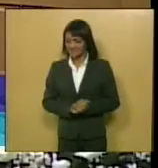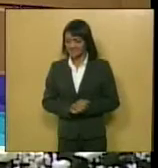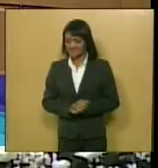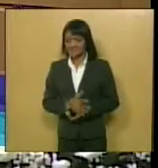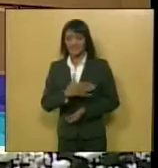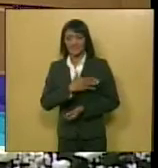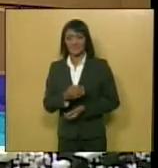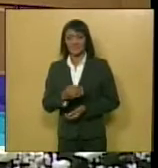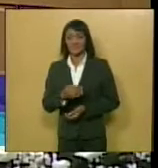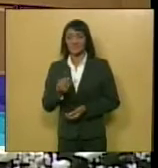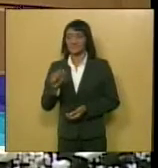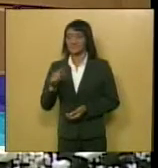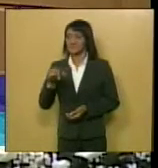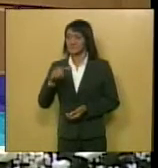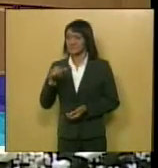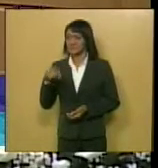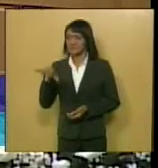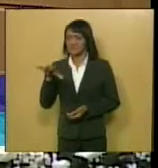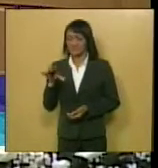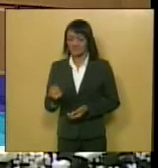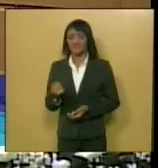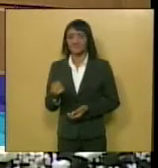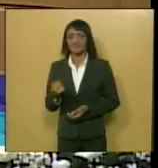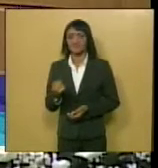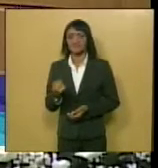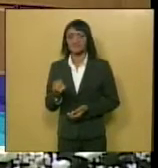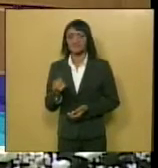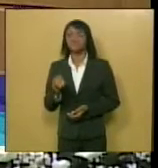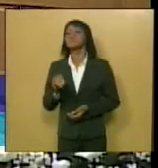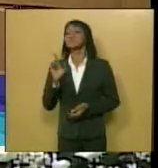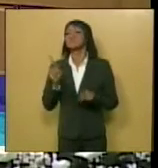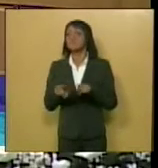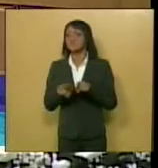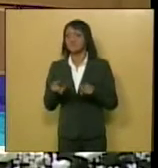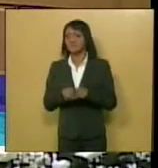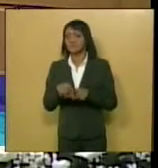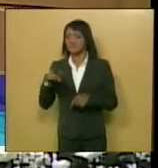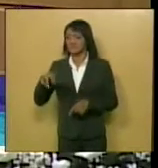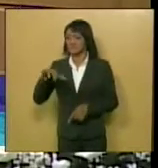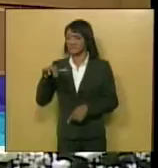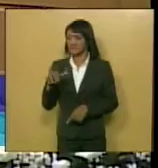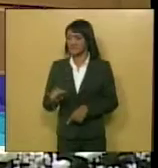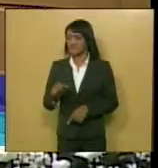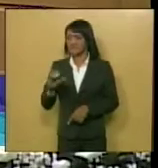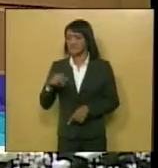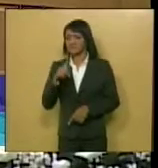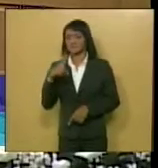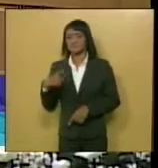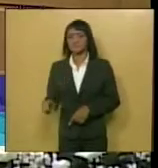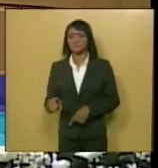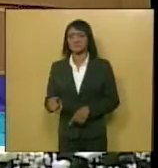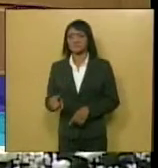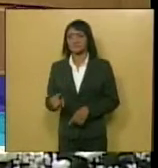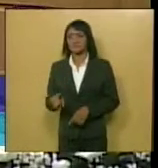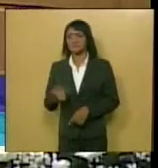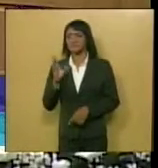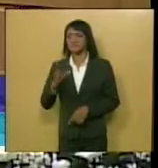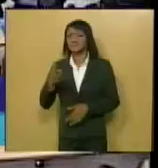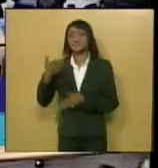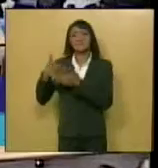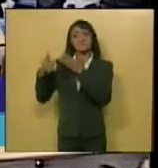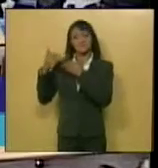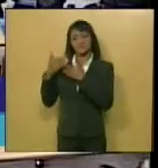de Elisiário e Dona Maria da Conceição, modestos agricultores, desde muito